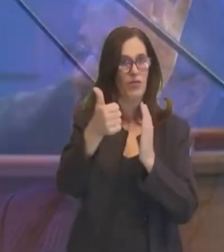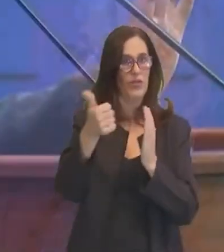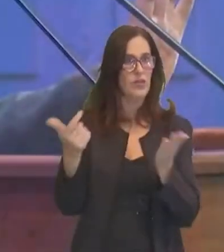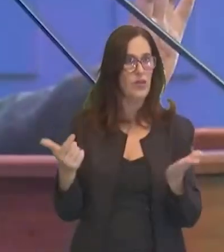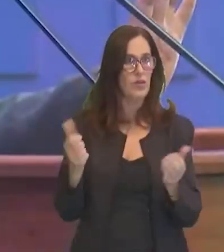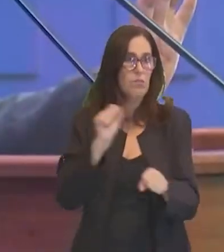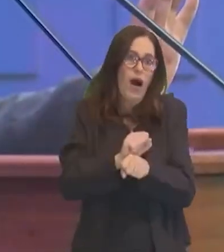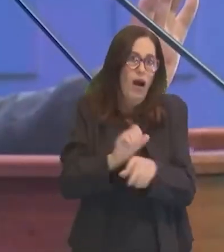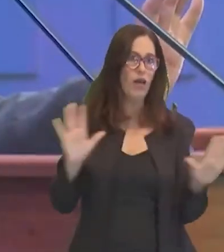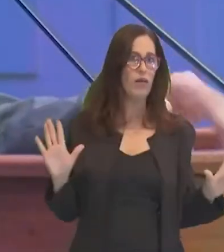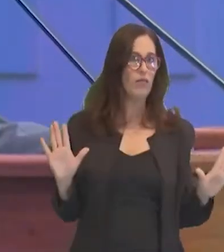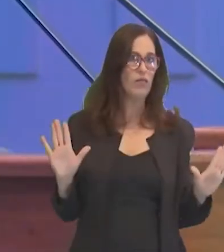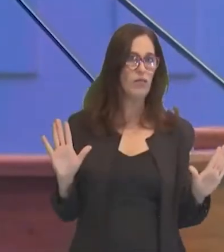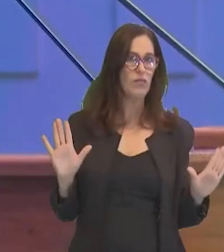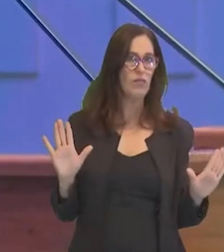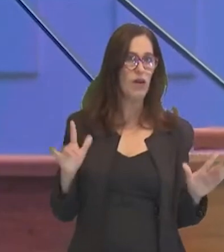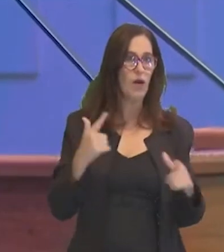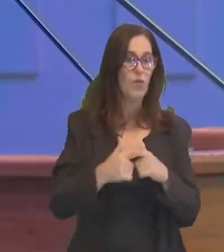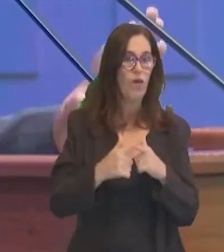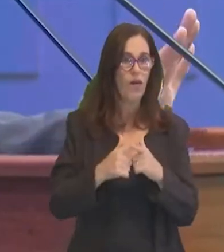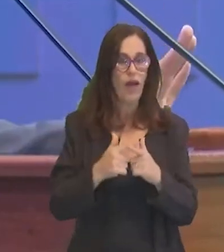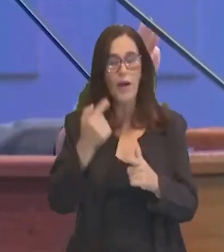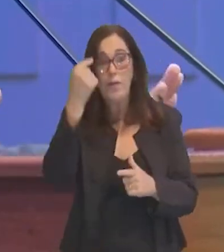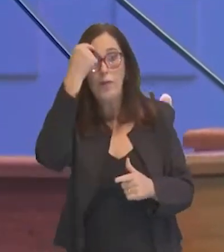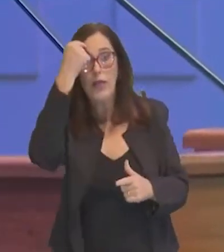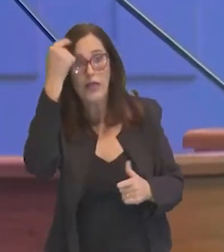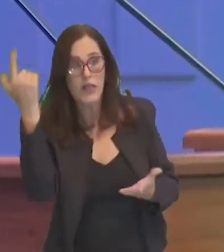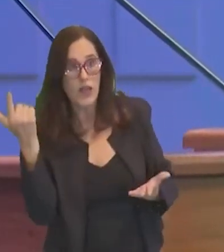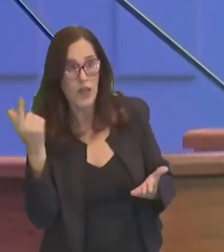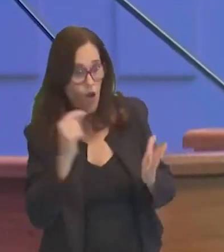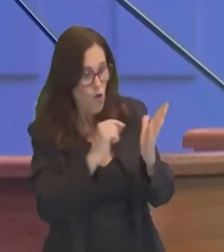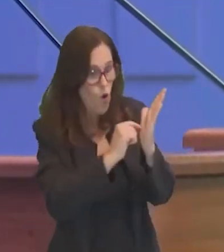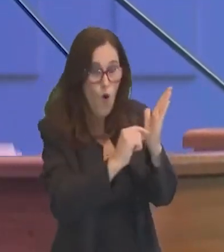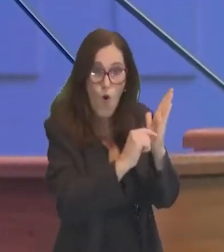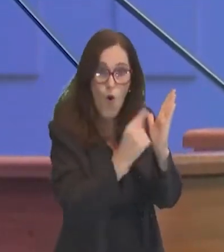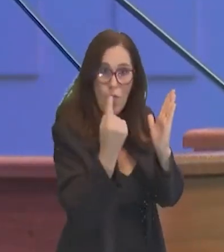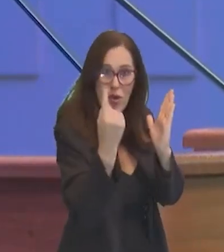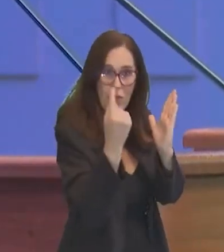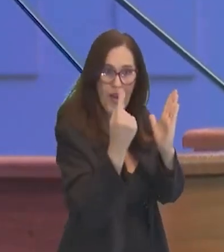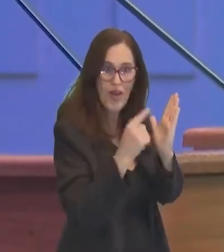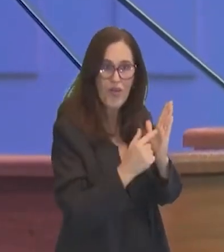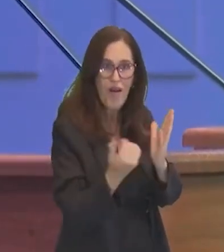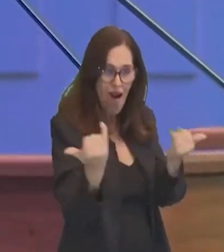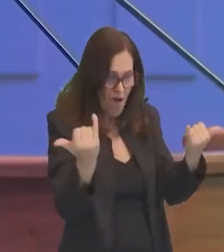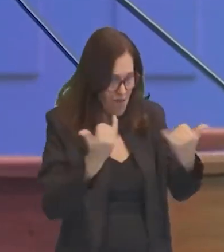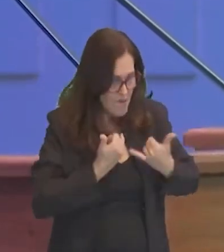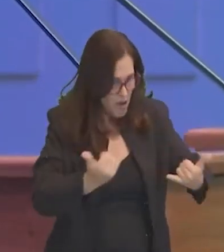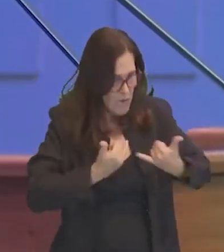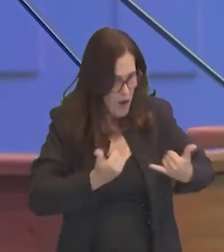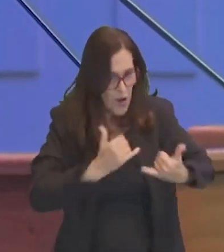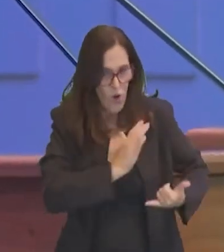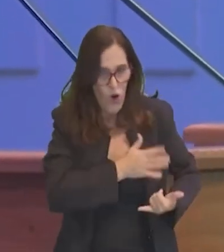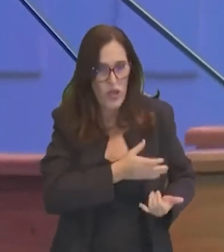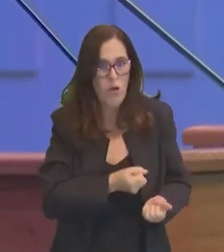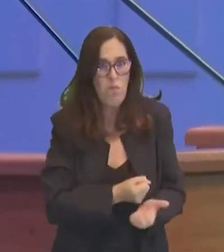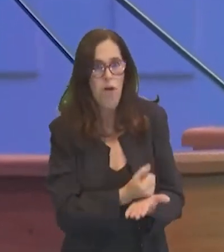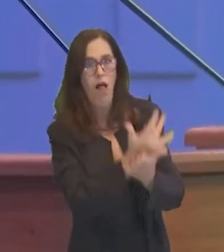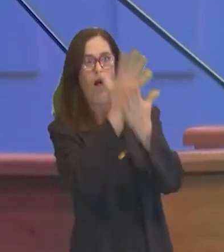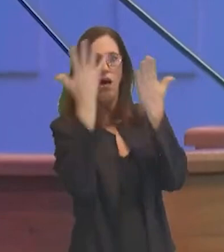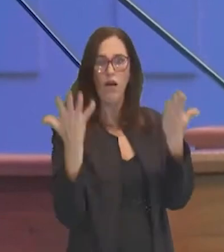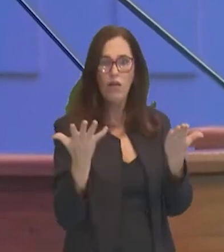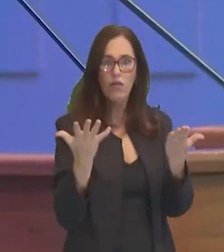por aqui, porque a reflexão somente nesta parte já deveria falar muito ao nosso coração.